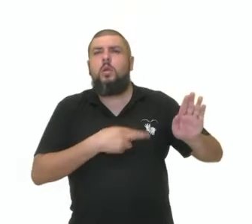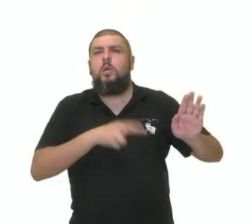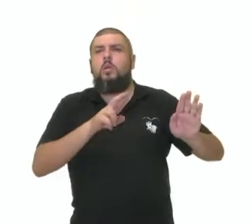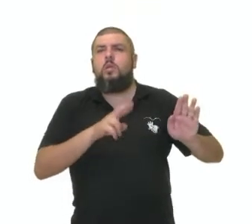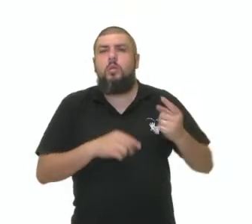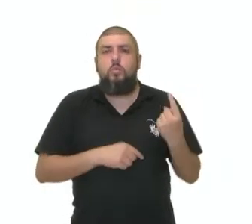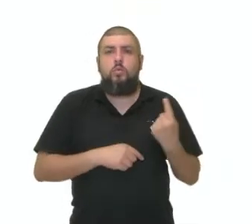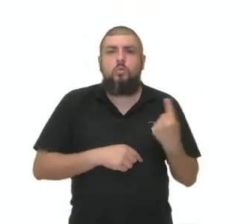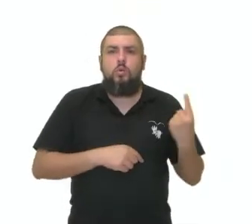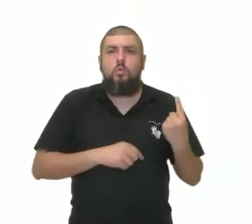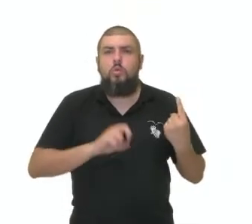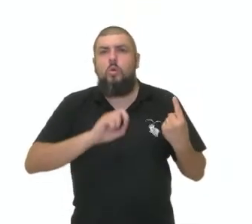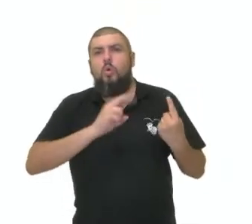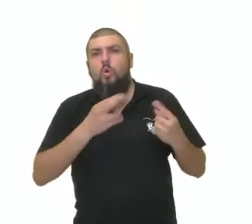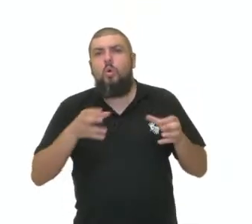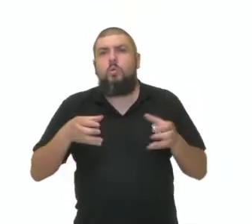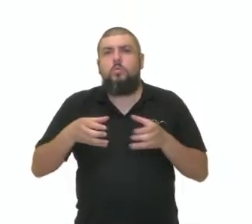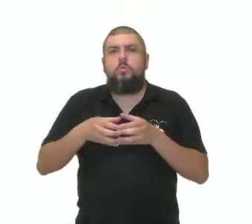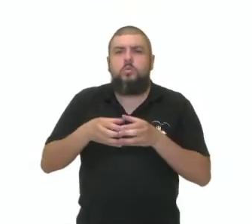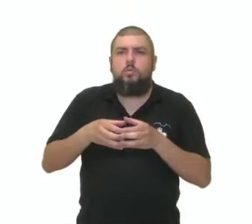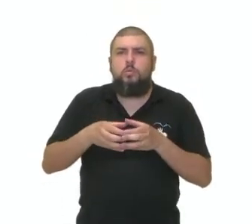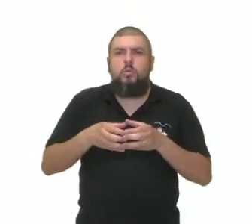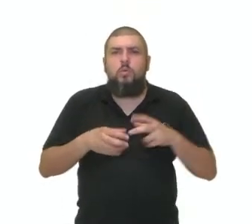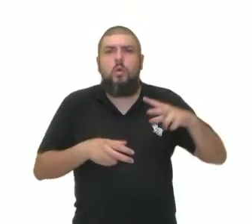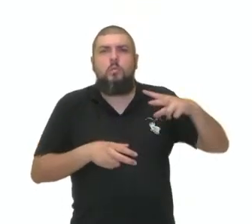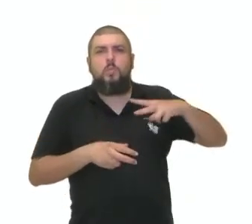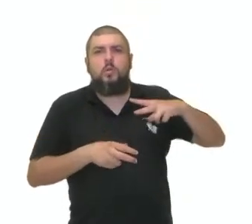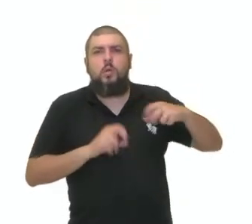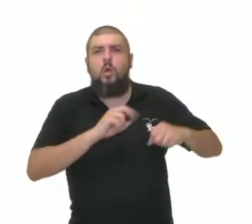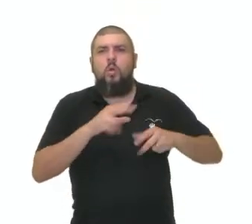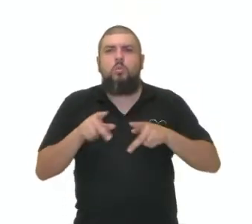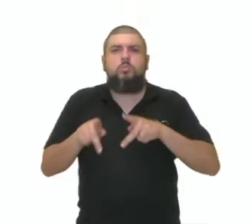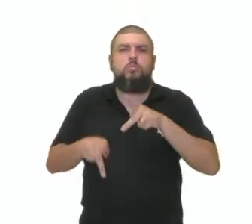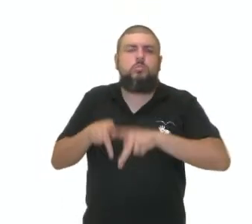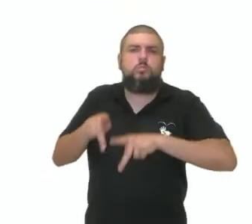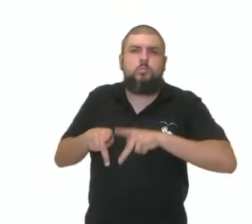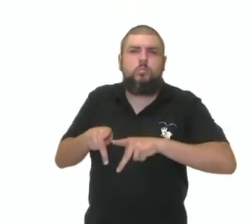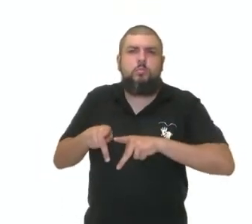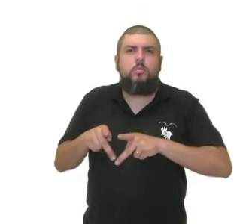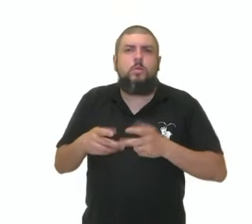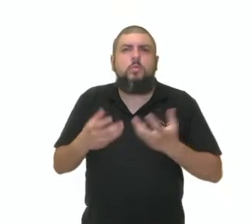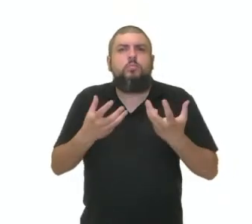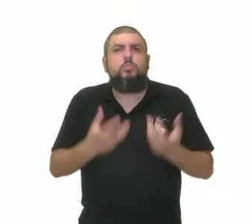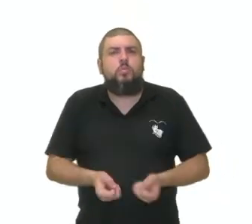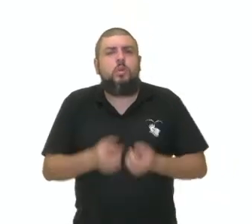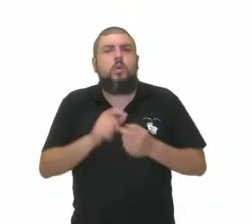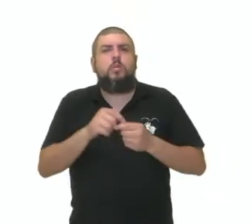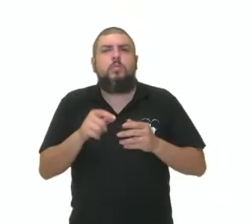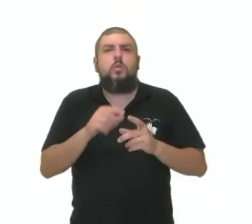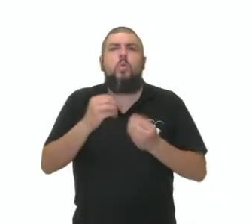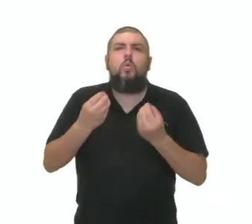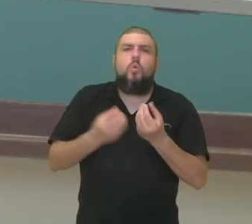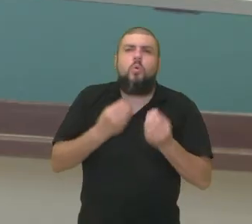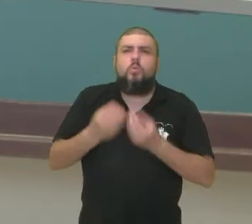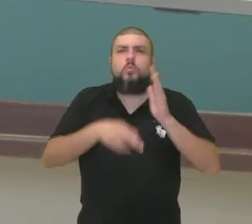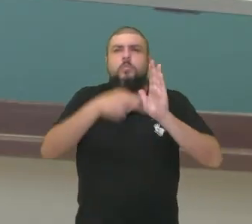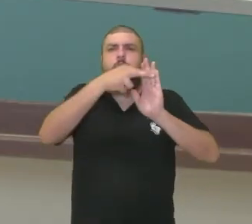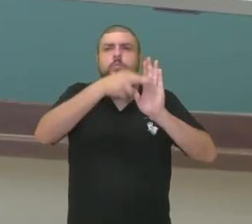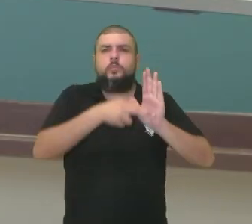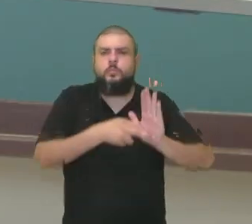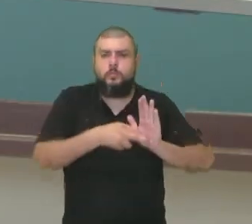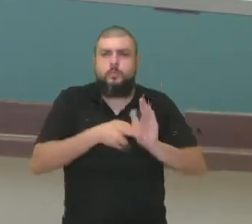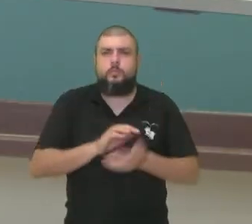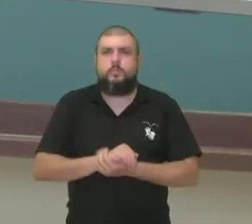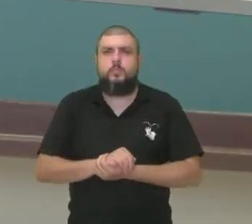junto com outros, de forma pública ou privada, pelo ensino, prática, crença, culto ou por seus ritos. Na vida